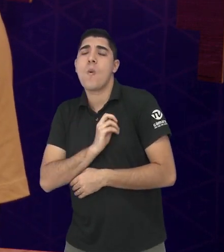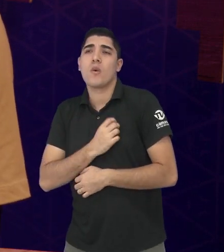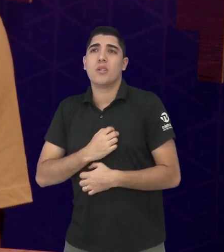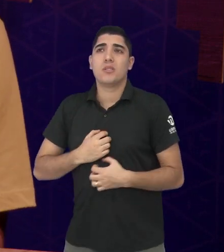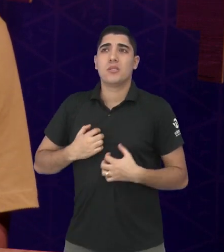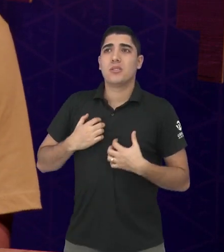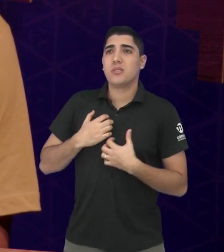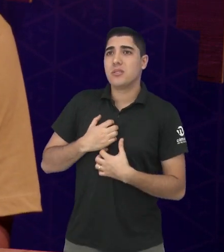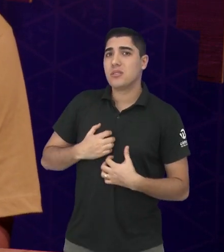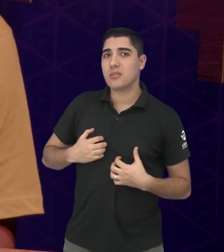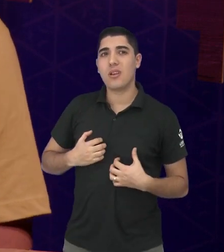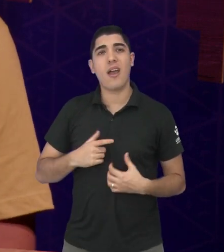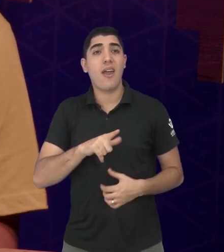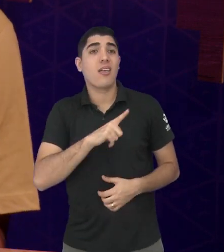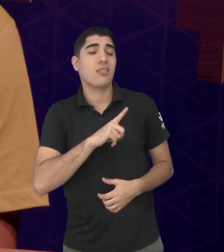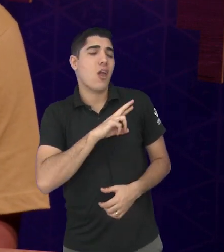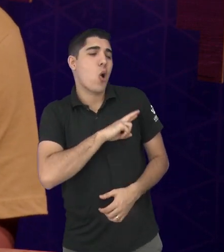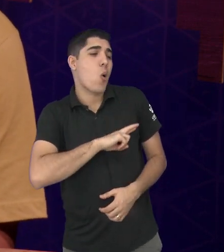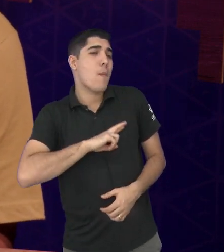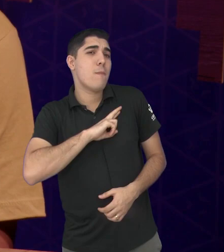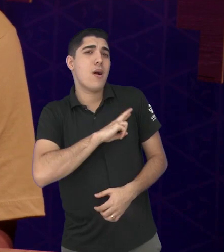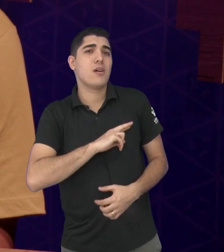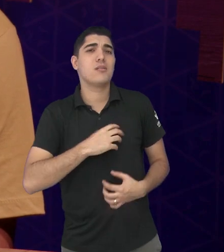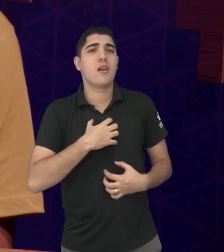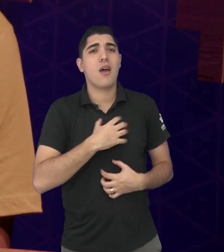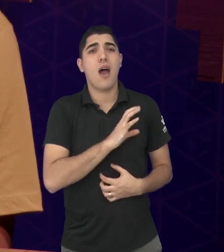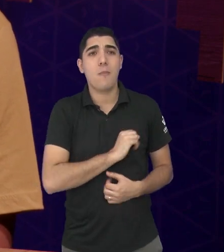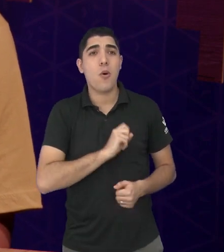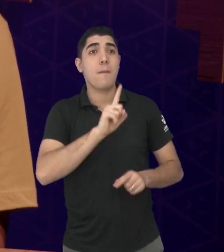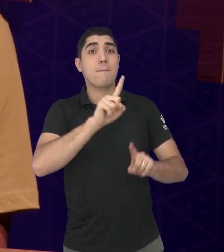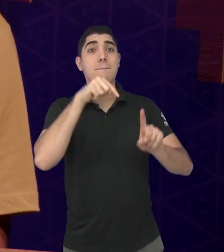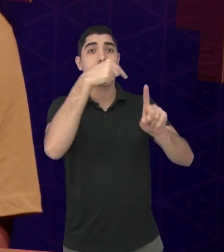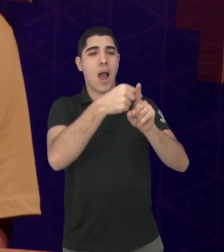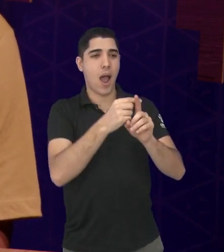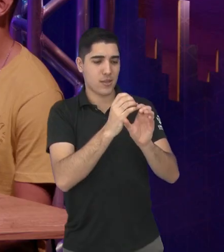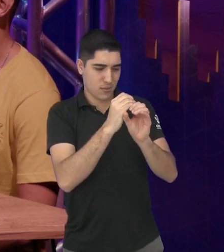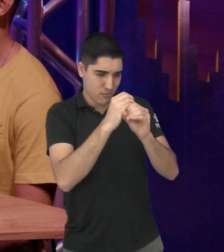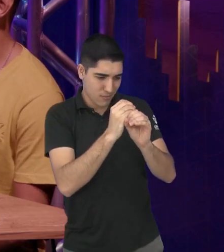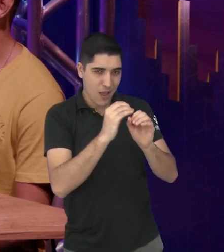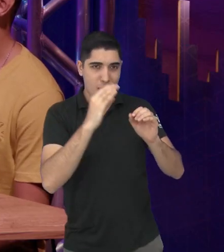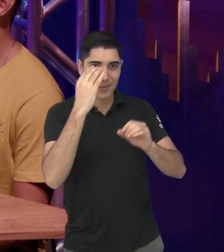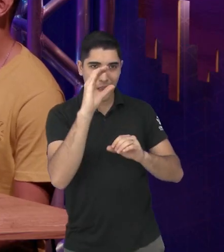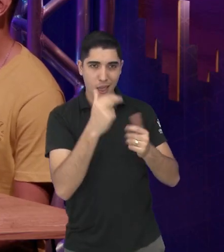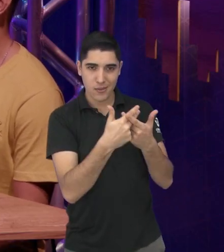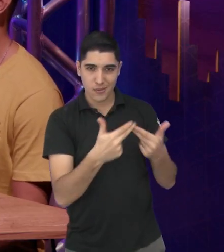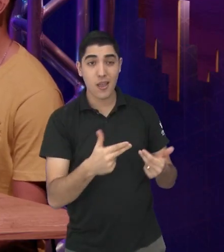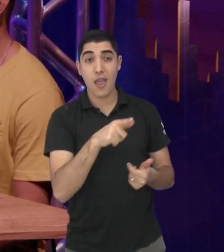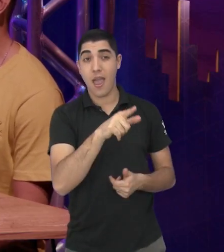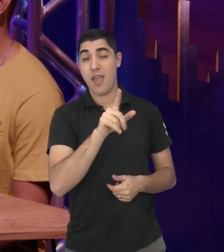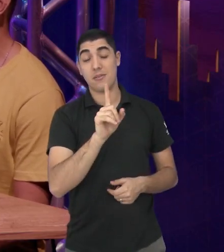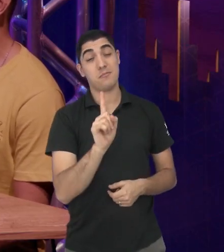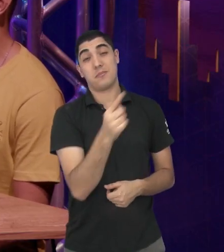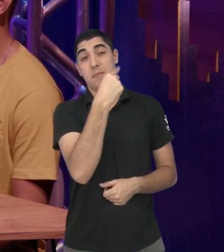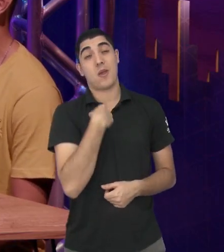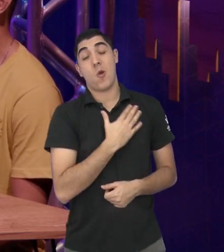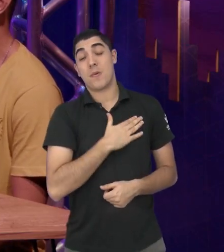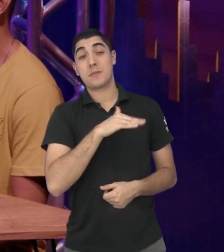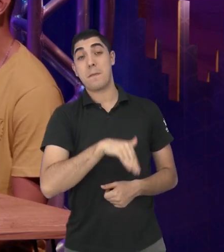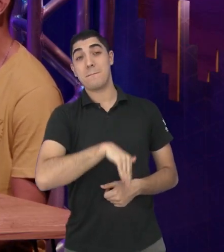drama... romance. Ficção científica. Putz. E é o meu preferido dessa lista,